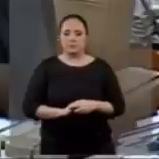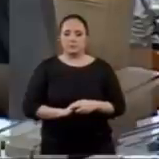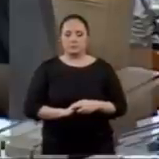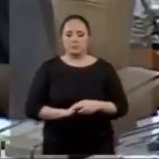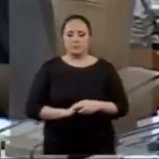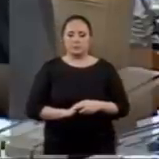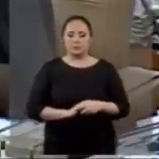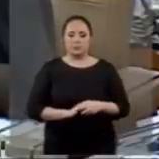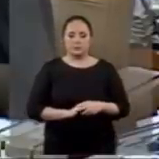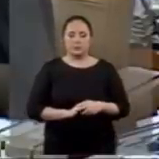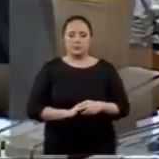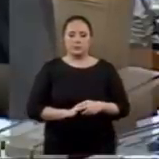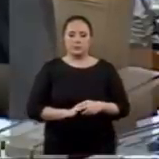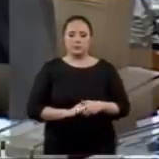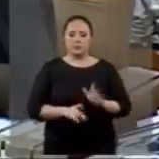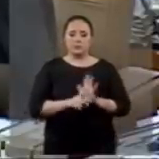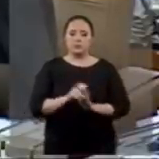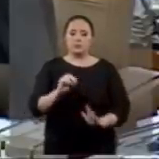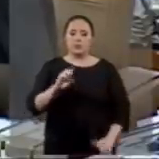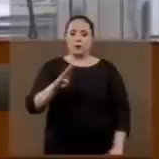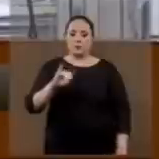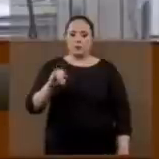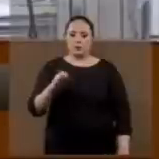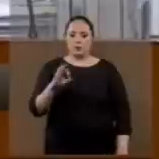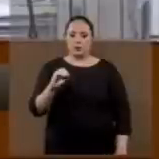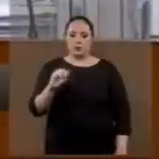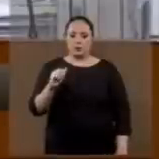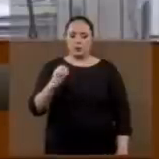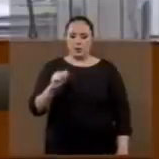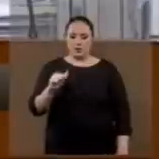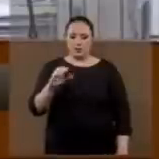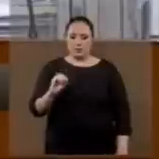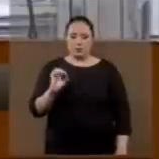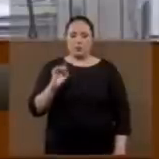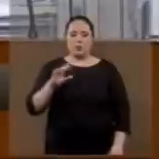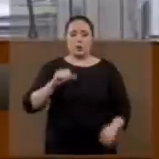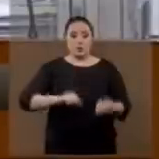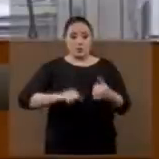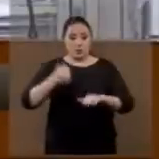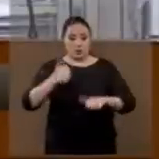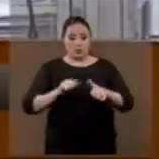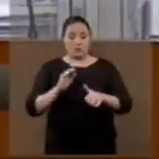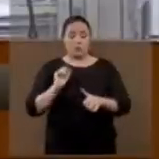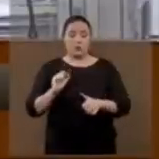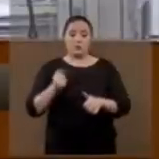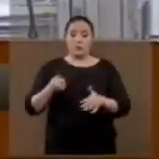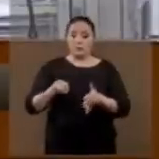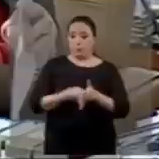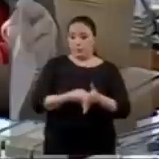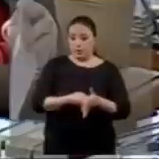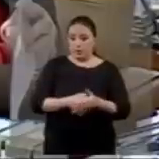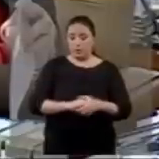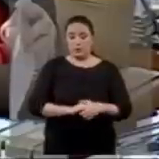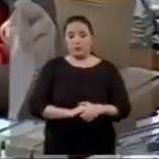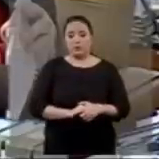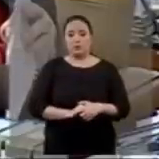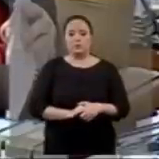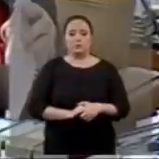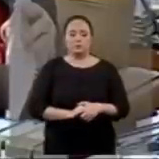E especificamente. A ação considerava aquele momento e só analisou aquilo que foi impugnado. Sim, é porque